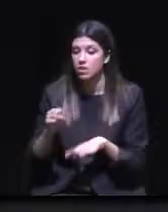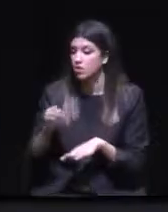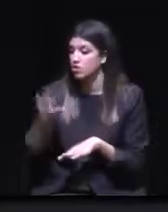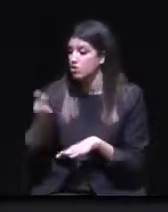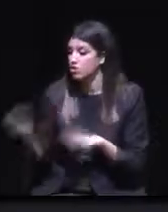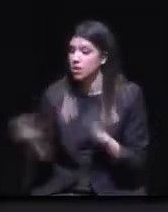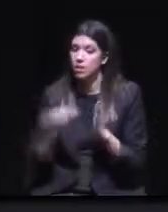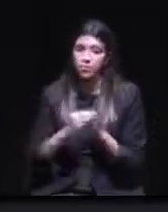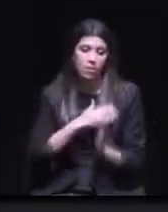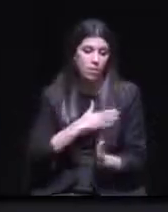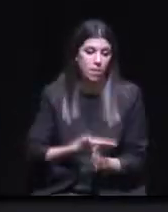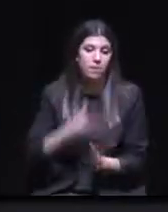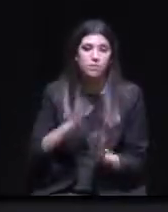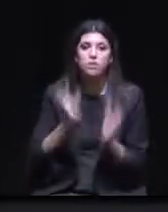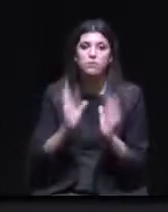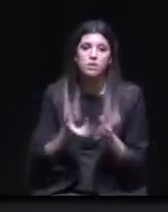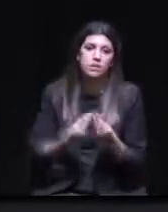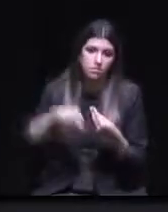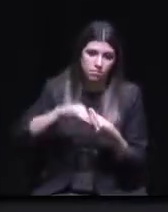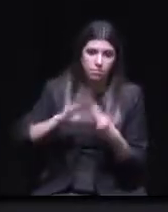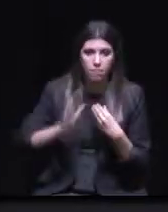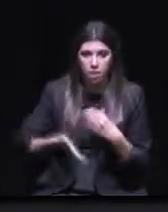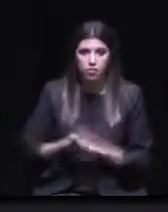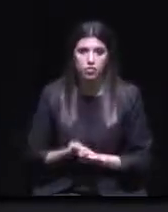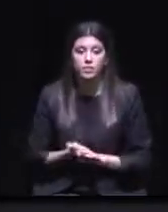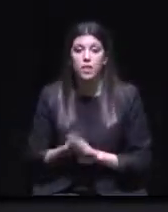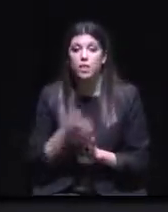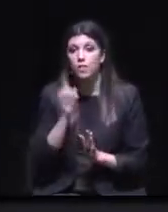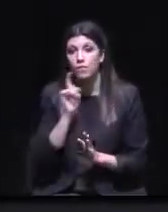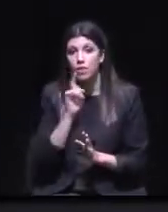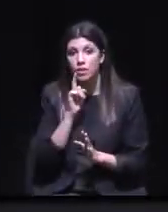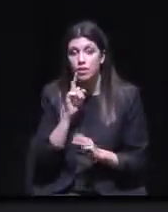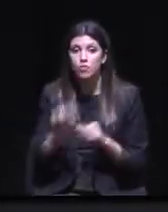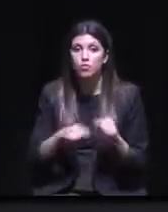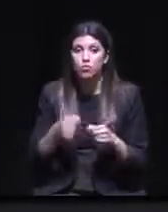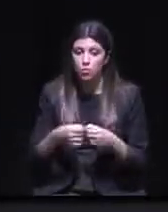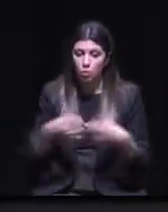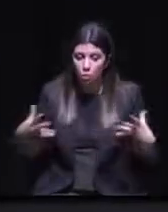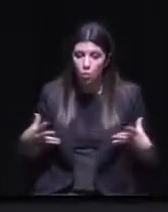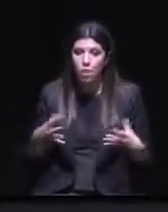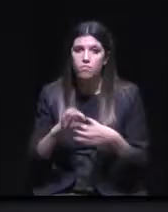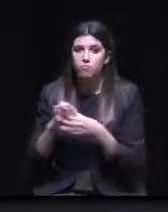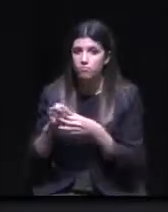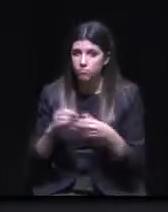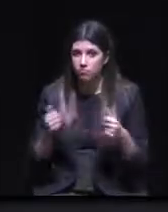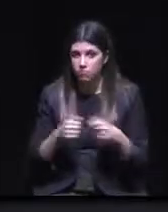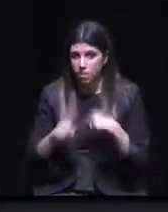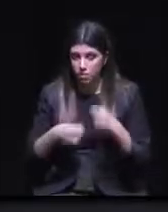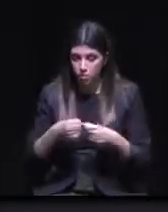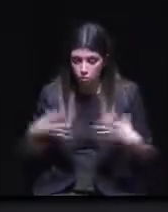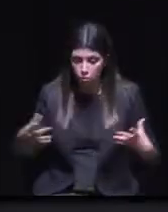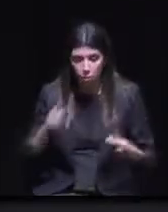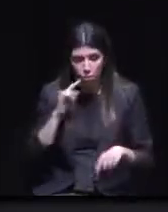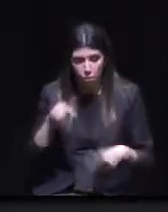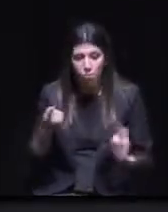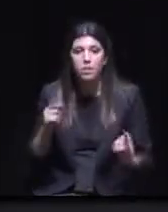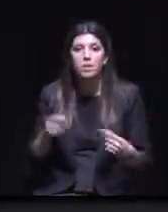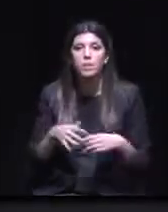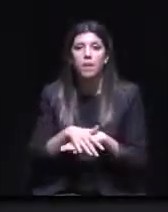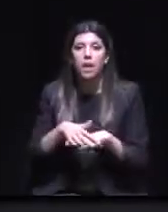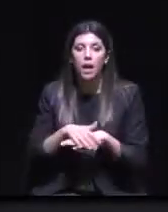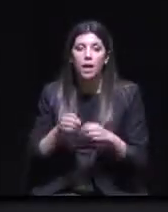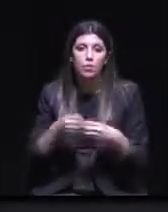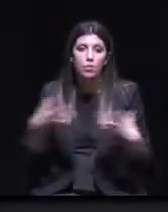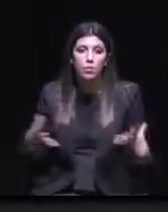rede gira, mas entendem que é preciso ir mais longe. Defendemos o aumento do número de bicicletas partilhadas e o alargamento da rede, assim como a concretização